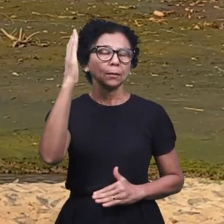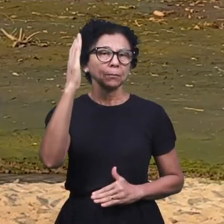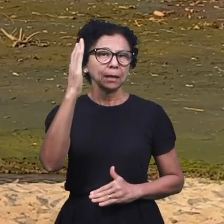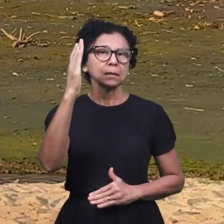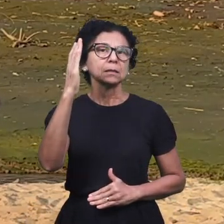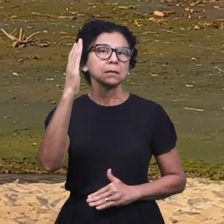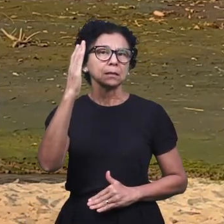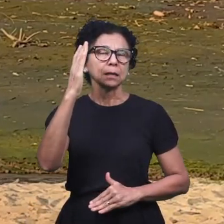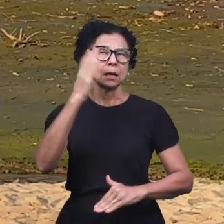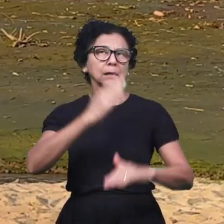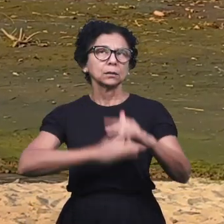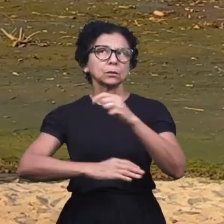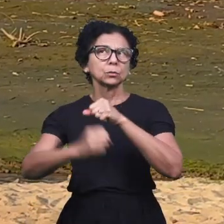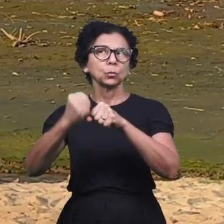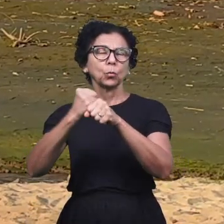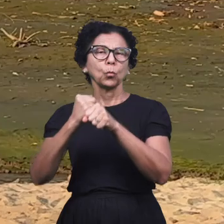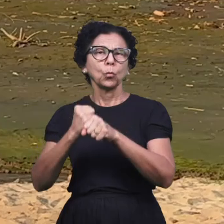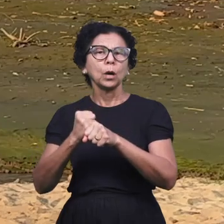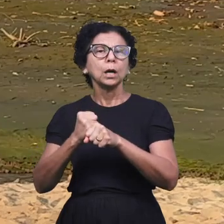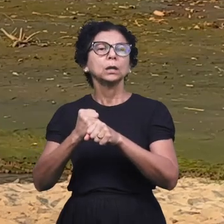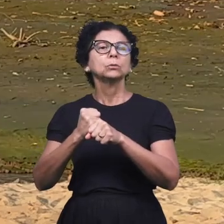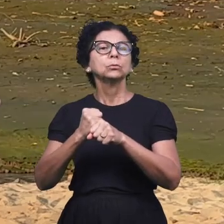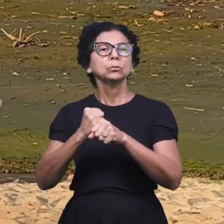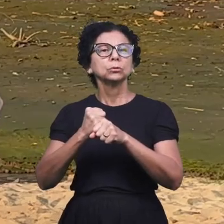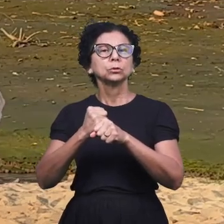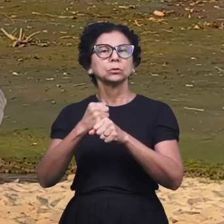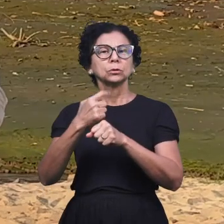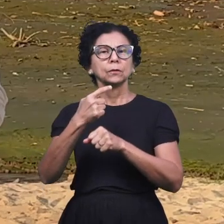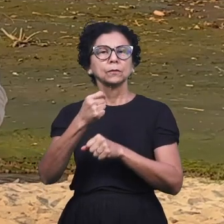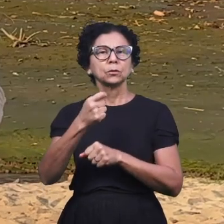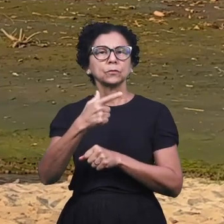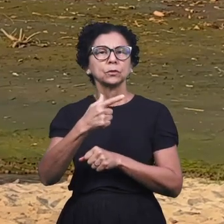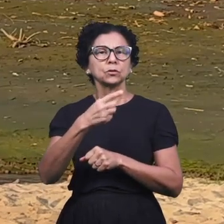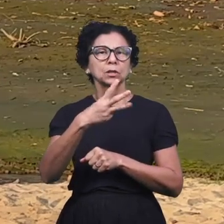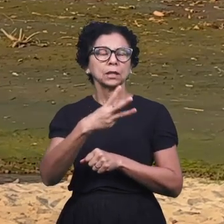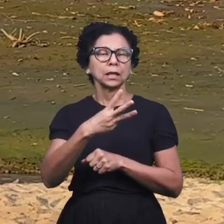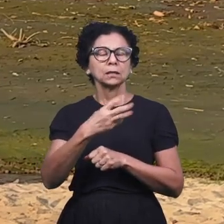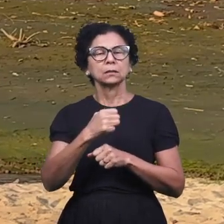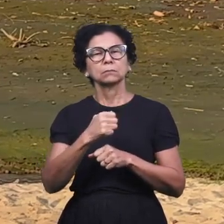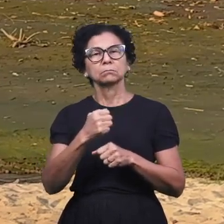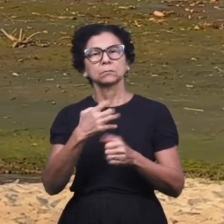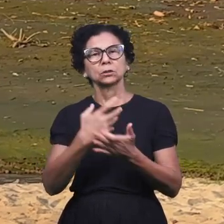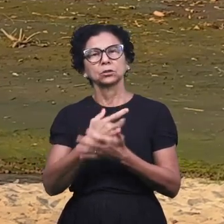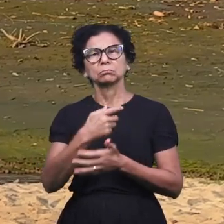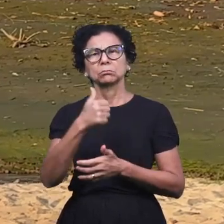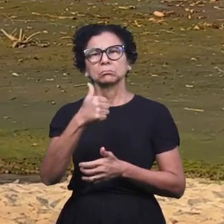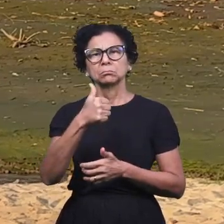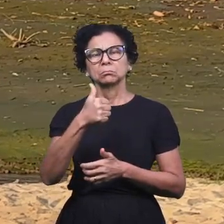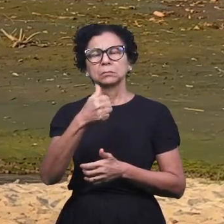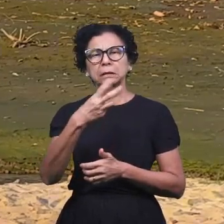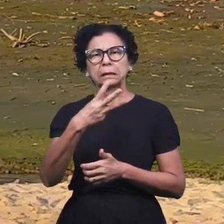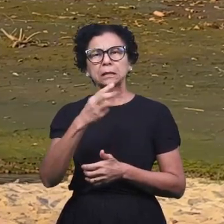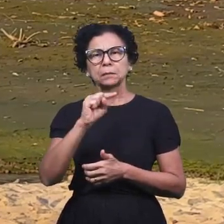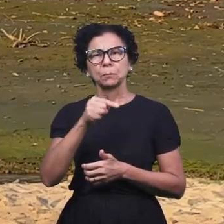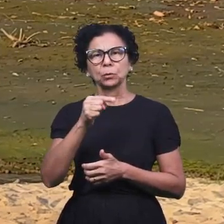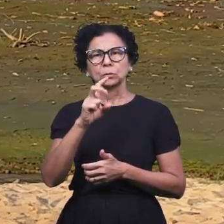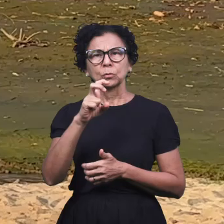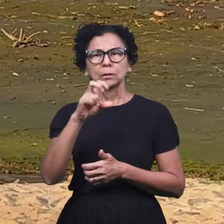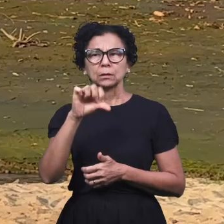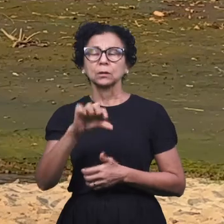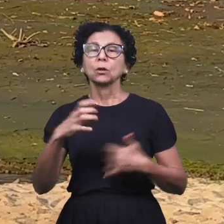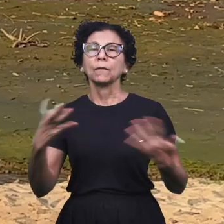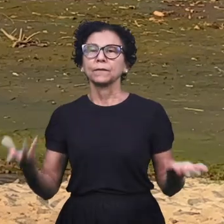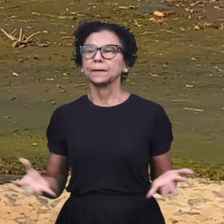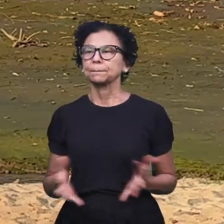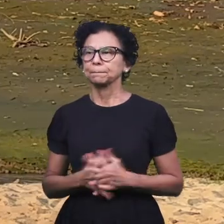de 2023, que eu acho que foi 13,59. E quais são os impactos da seca nos